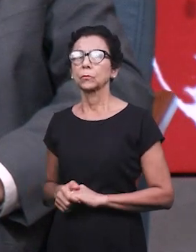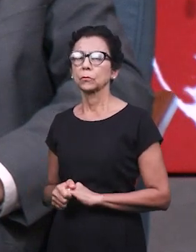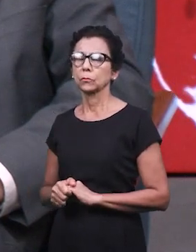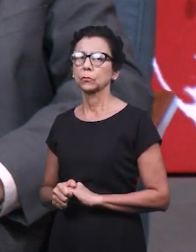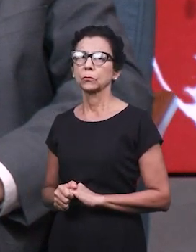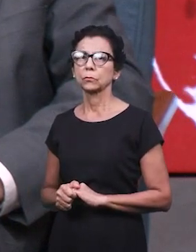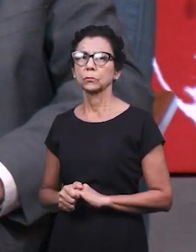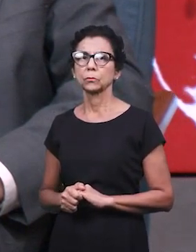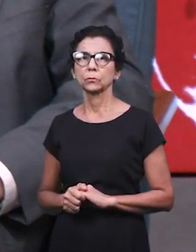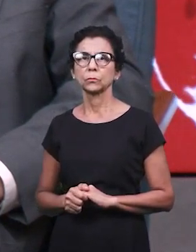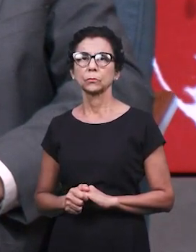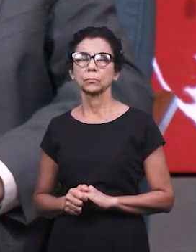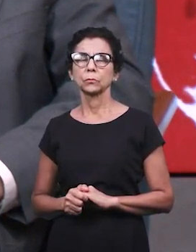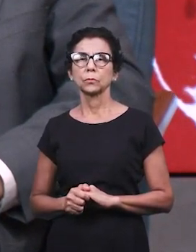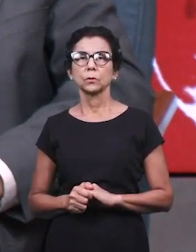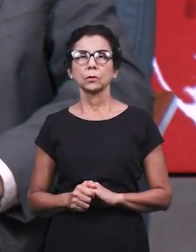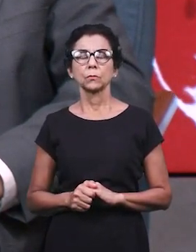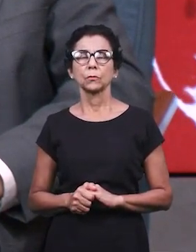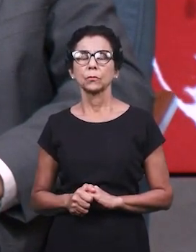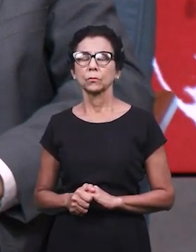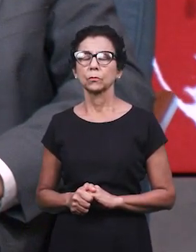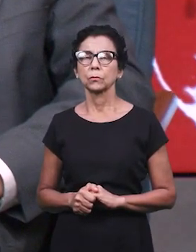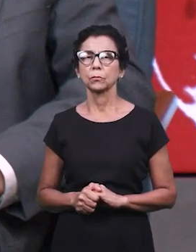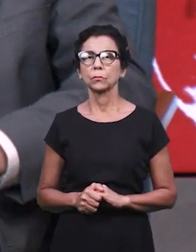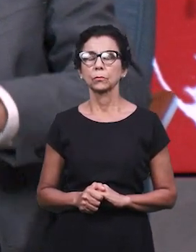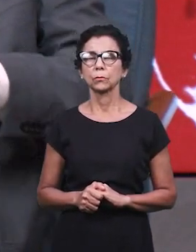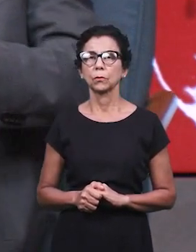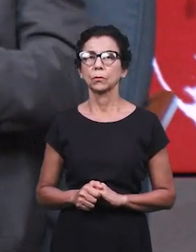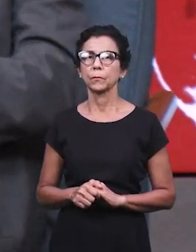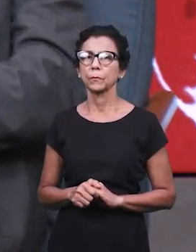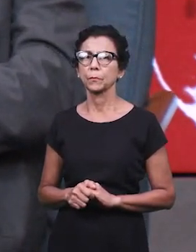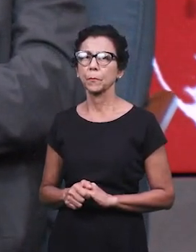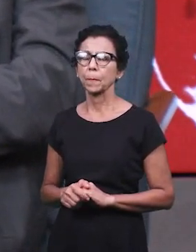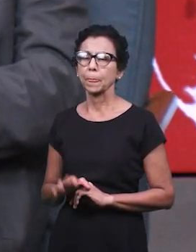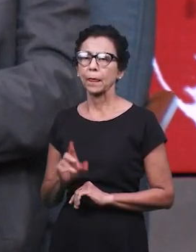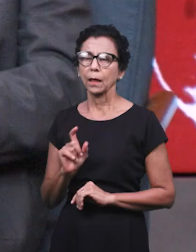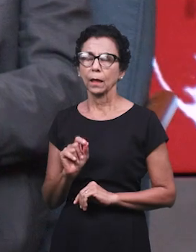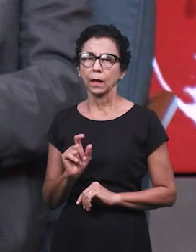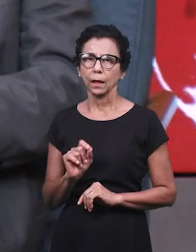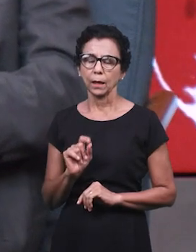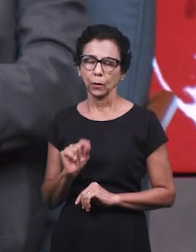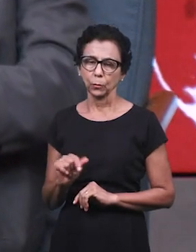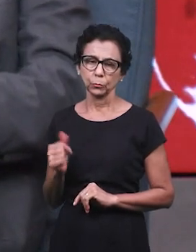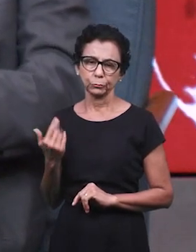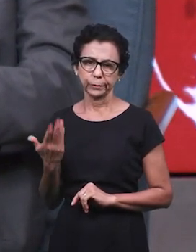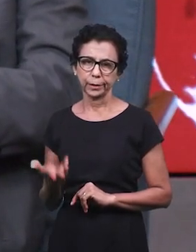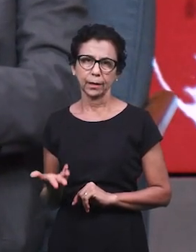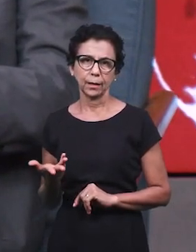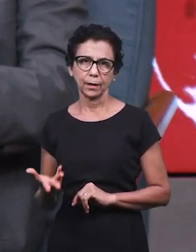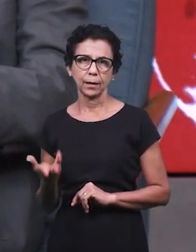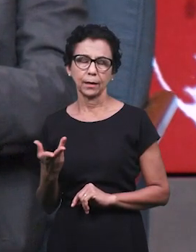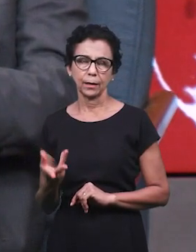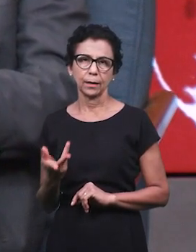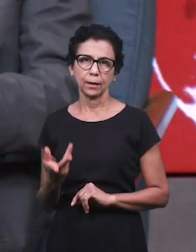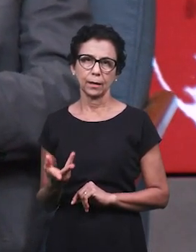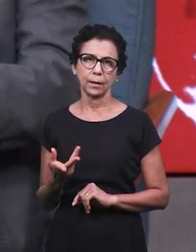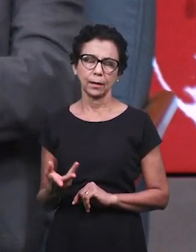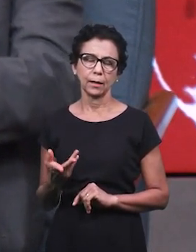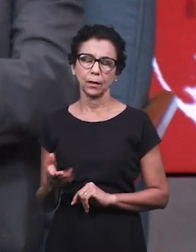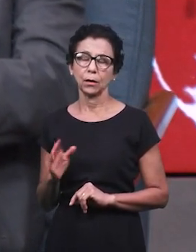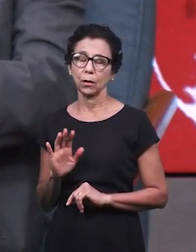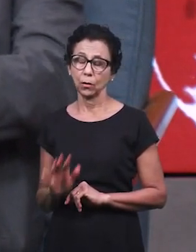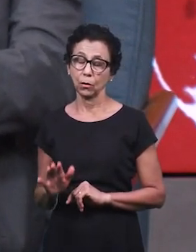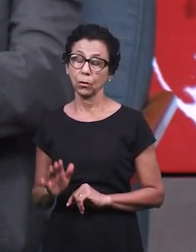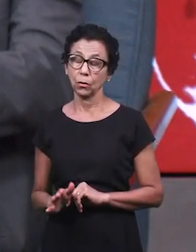vão para os gentios. Vocês não, o trabalho, a ação